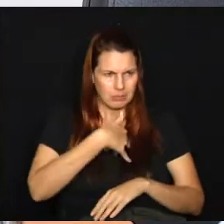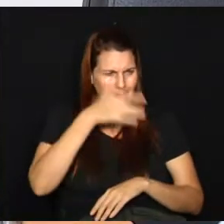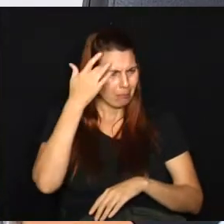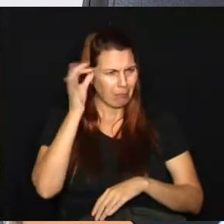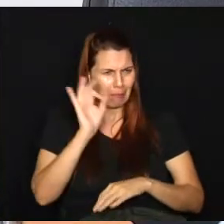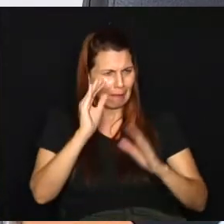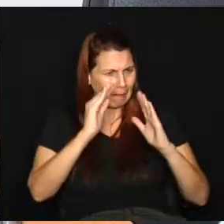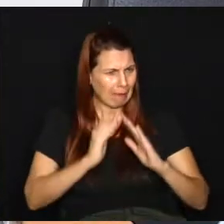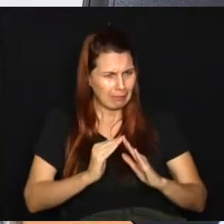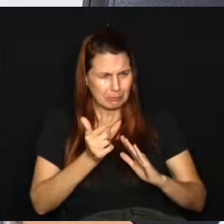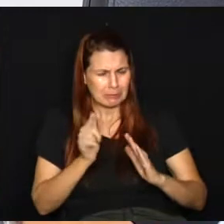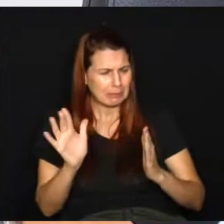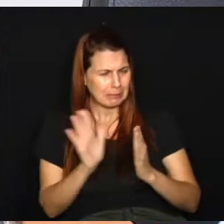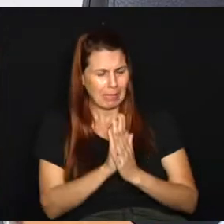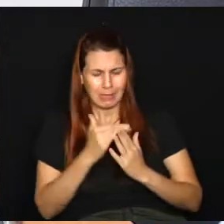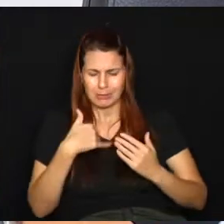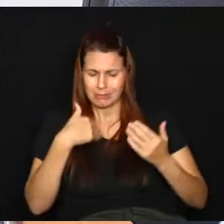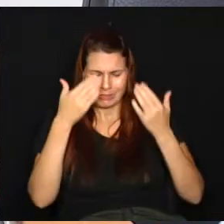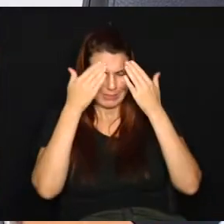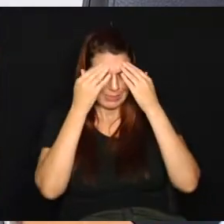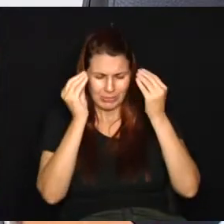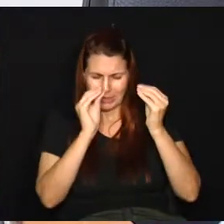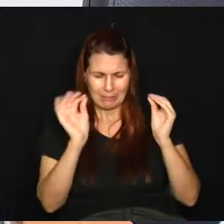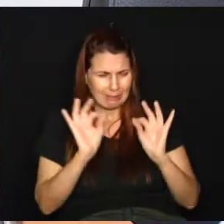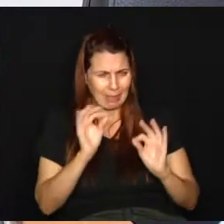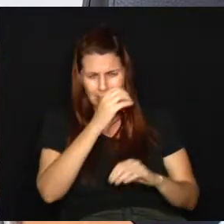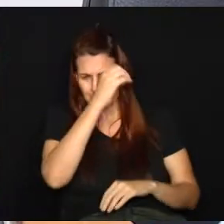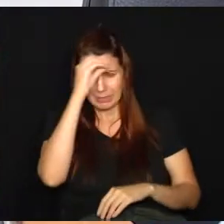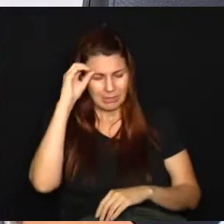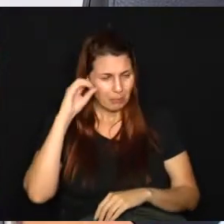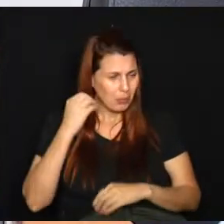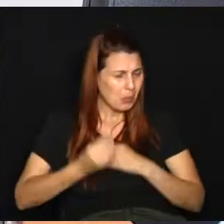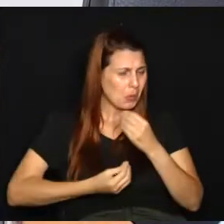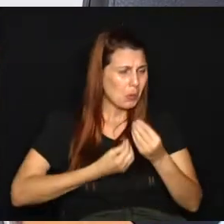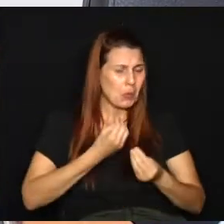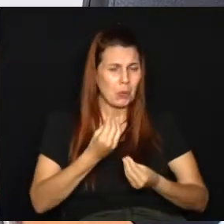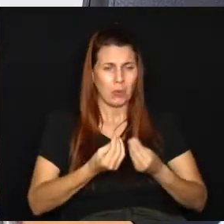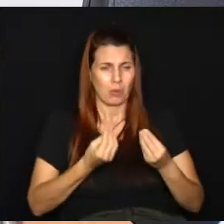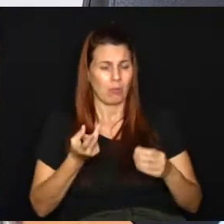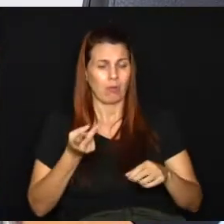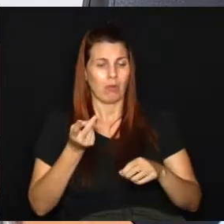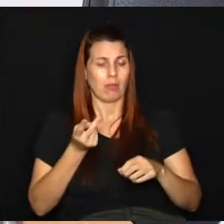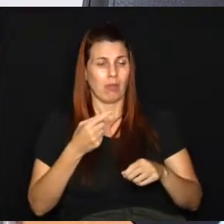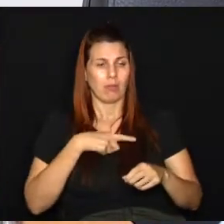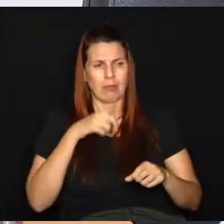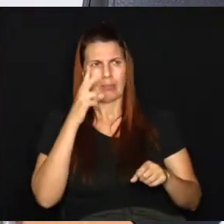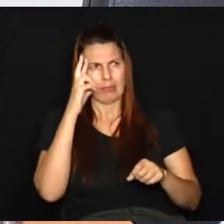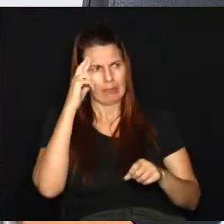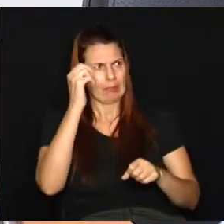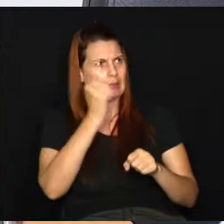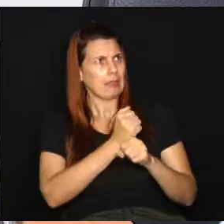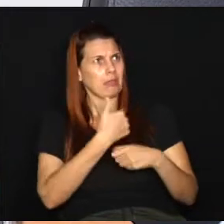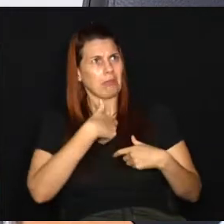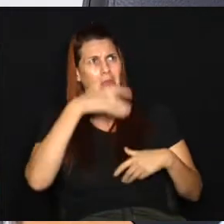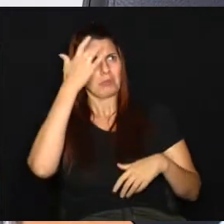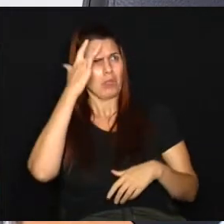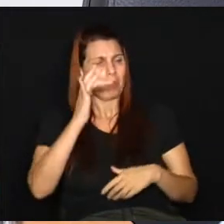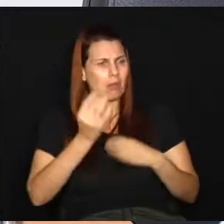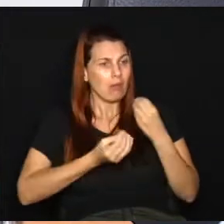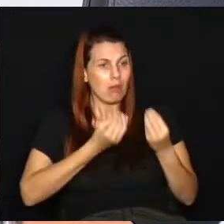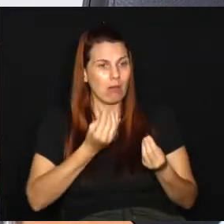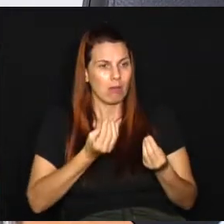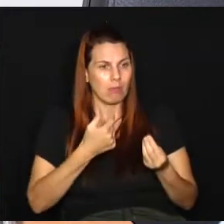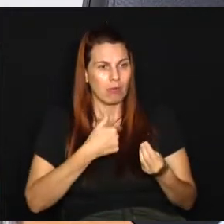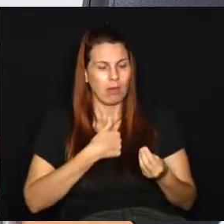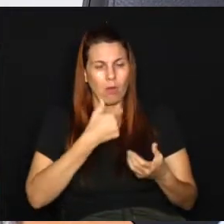moradia, nós não entendíamos nada. Nós não sabíamos de nada, nós não sabíamos nem o que era liderar, principalmente eu. Nunca esperei, com a pobre